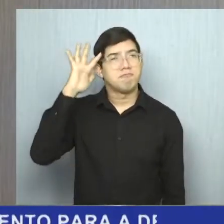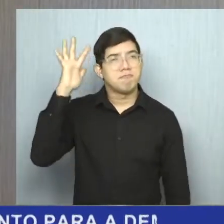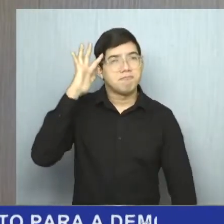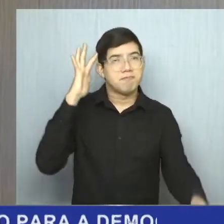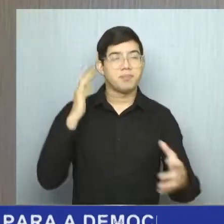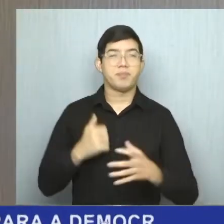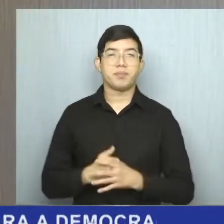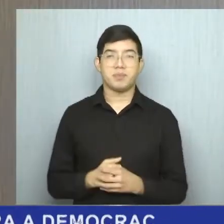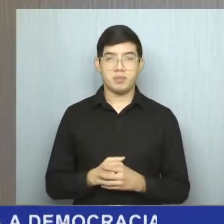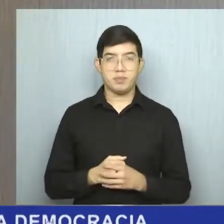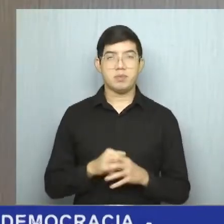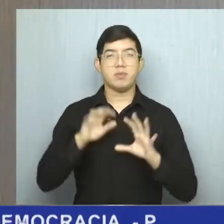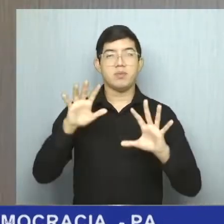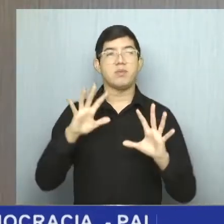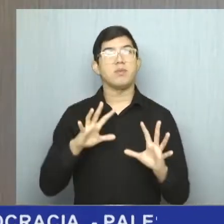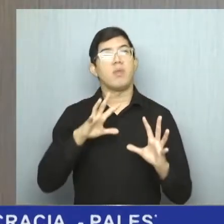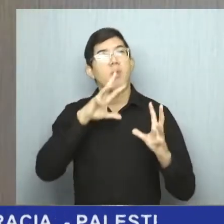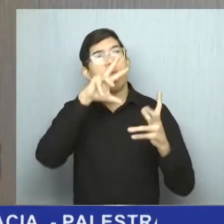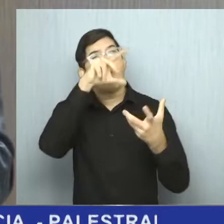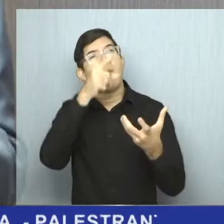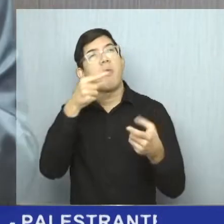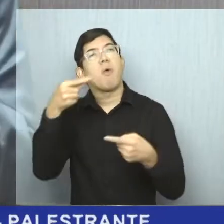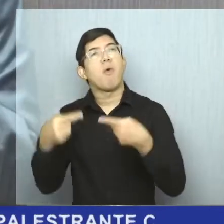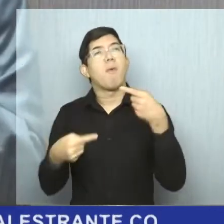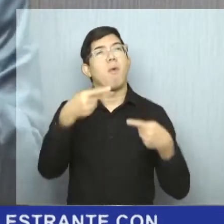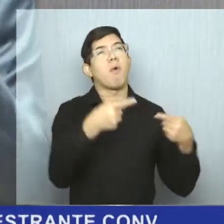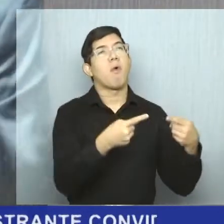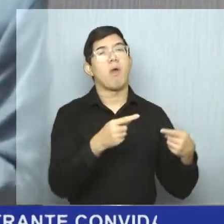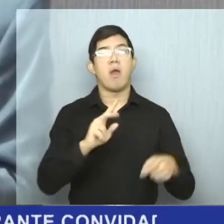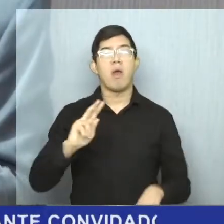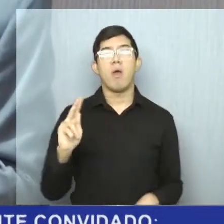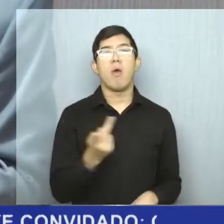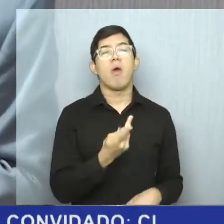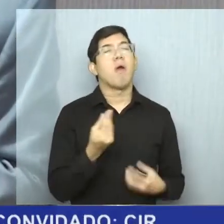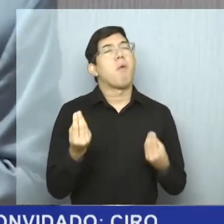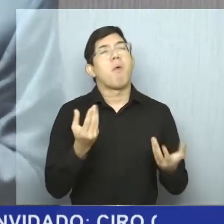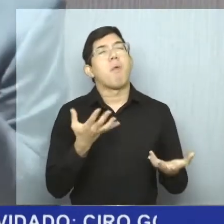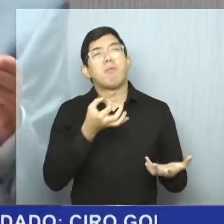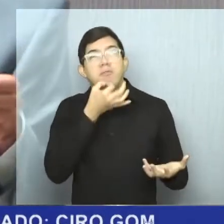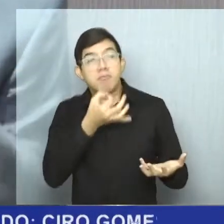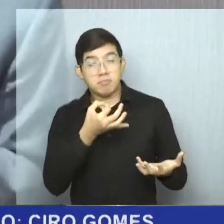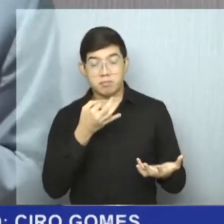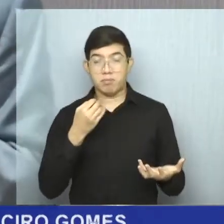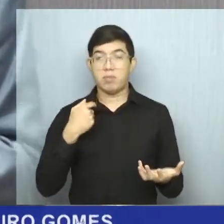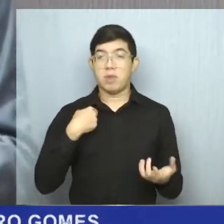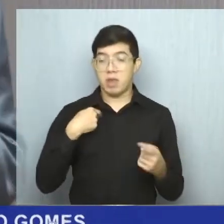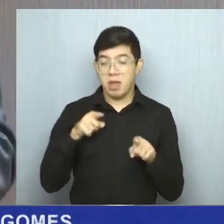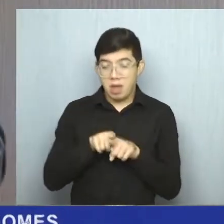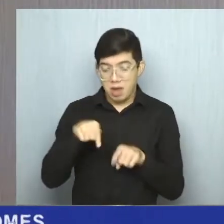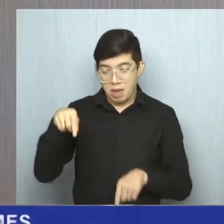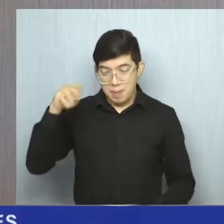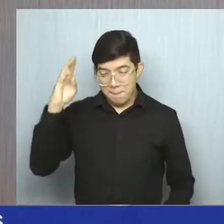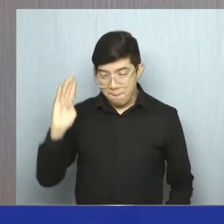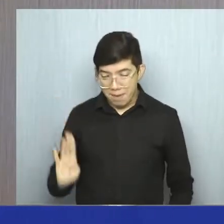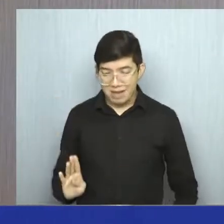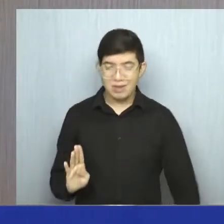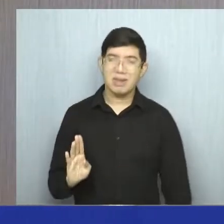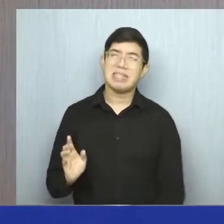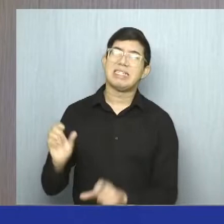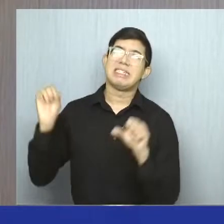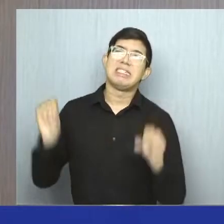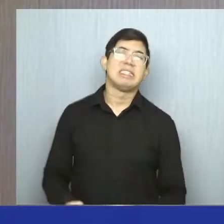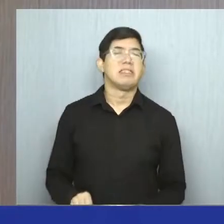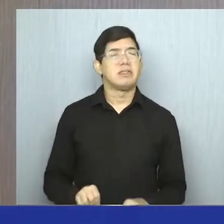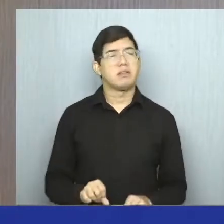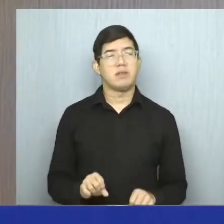parlamento mundial e no Brasil com características quase trágicas, ou risíveis se não fossem tão trágicas? É